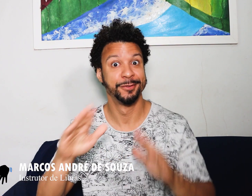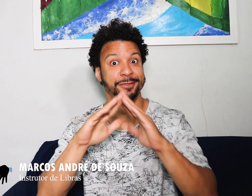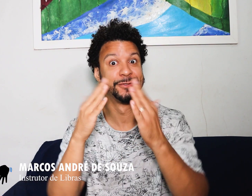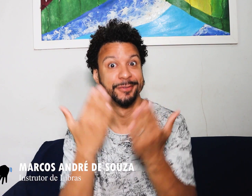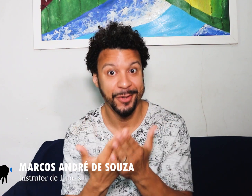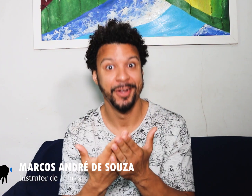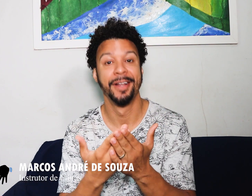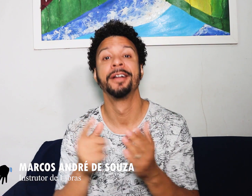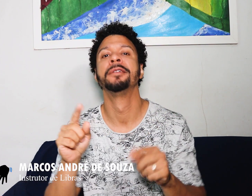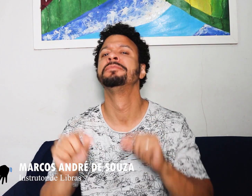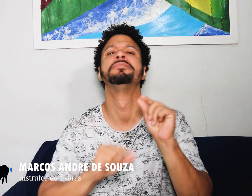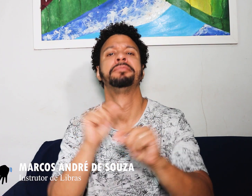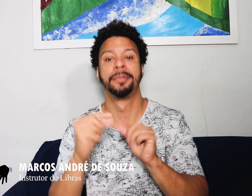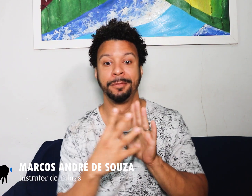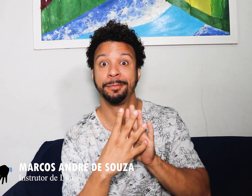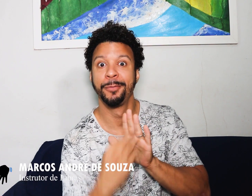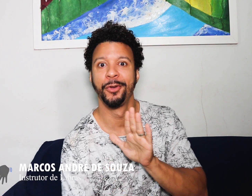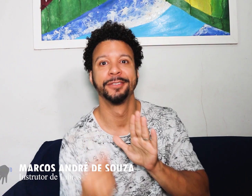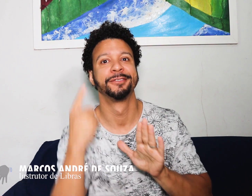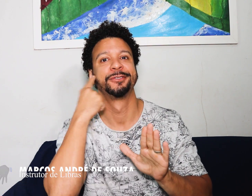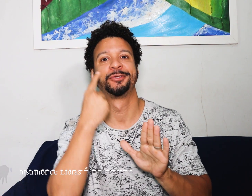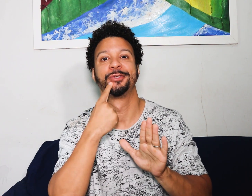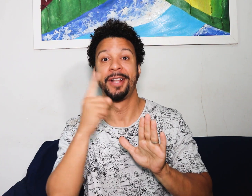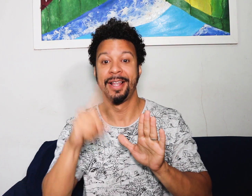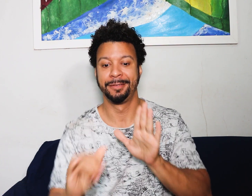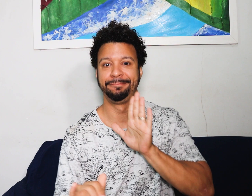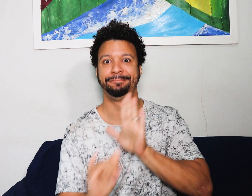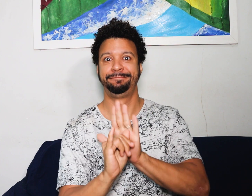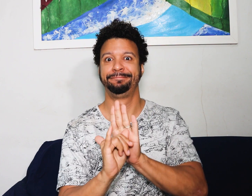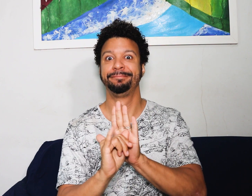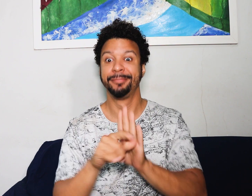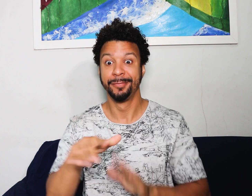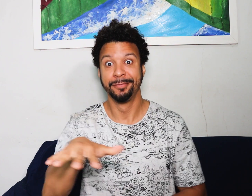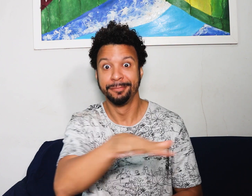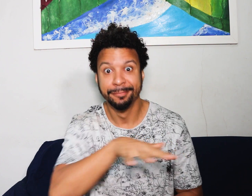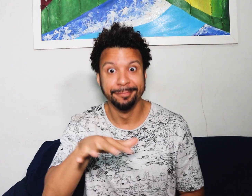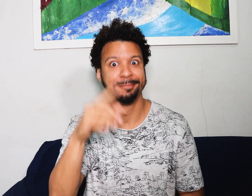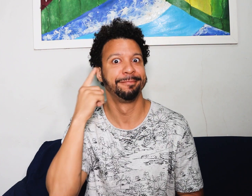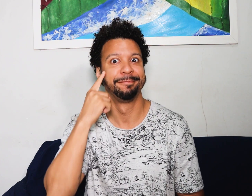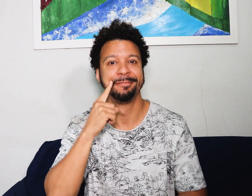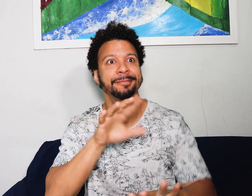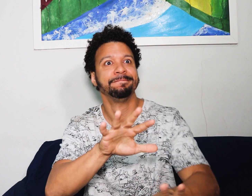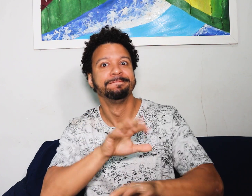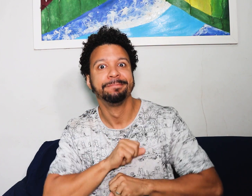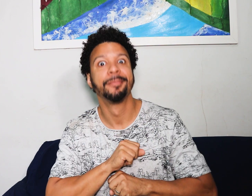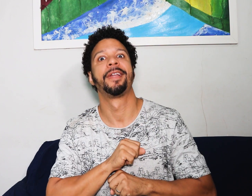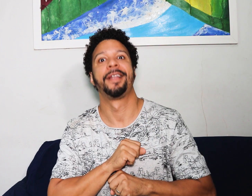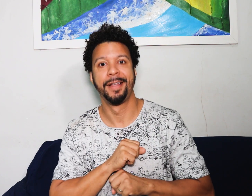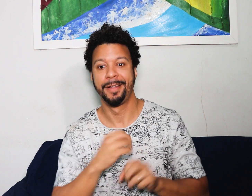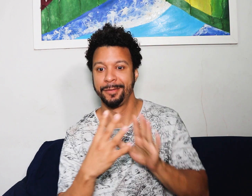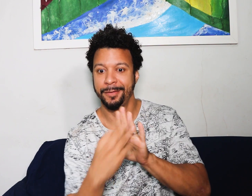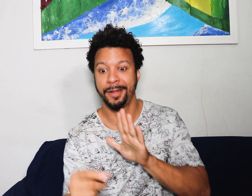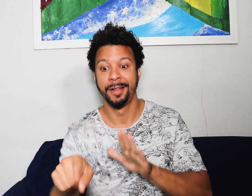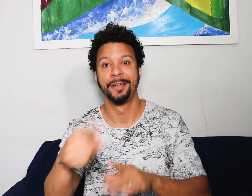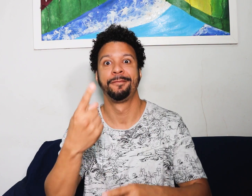surdas e sou referência, modelo identitário e cultural para crianças surdas. Sou como modelo